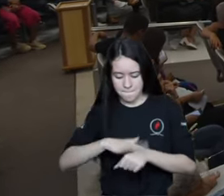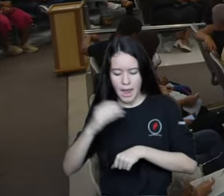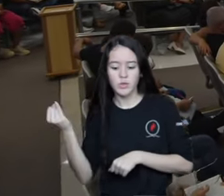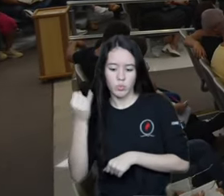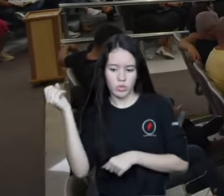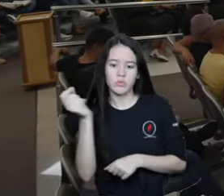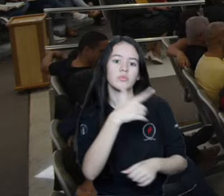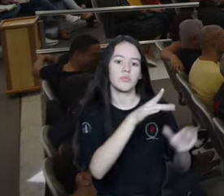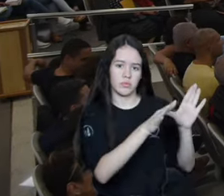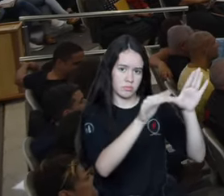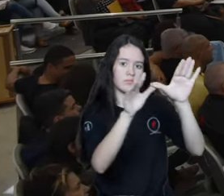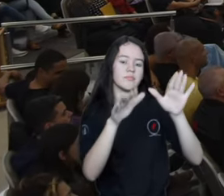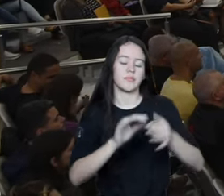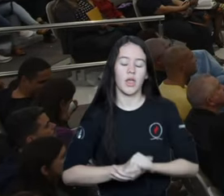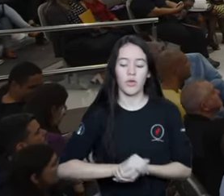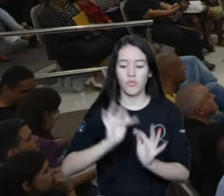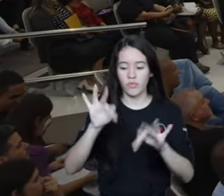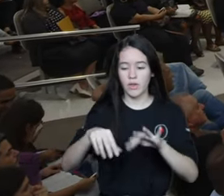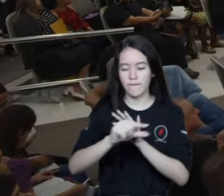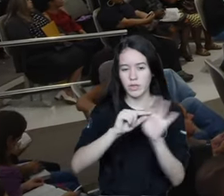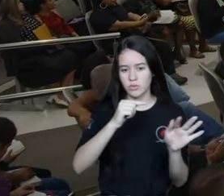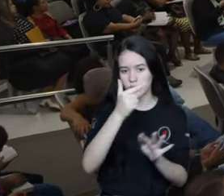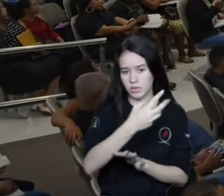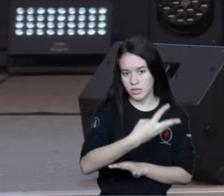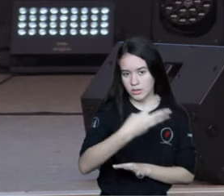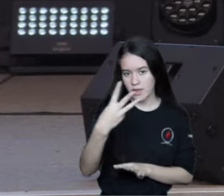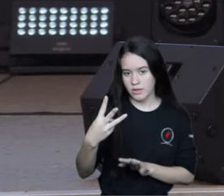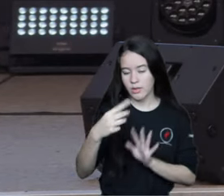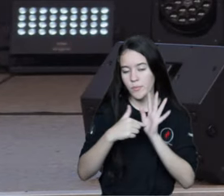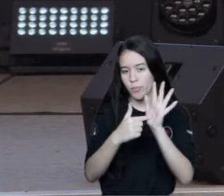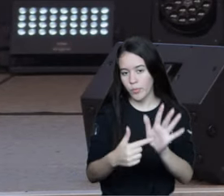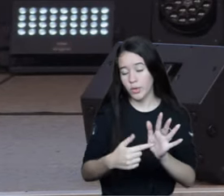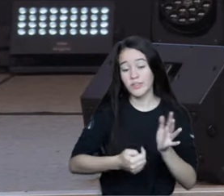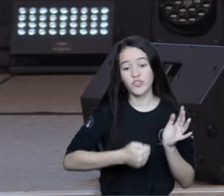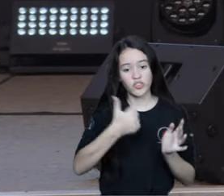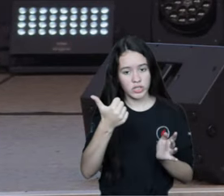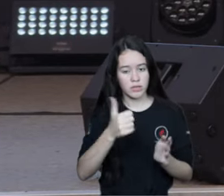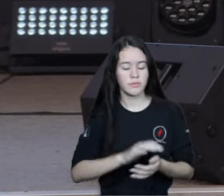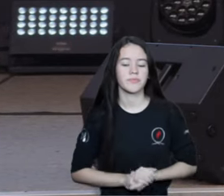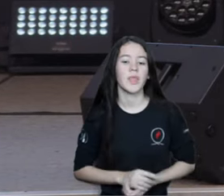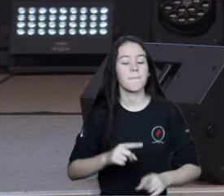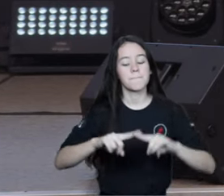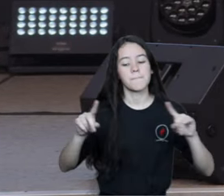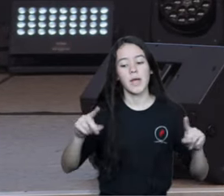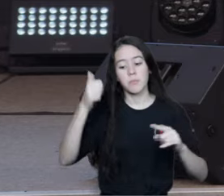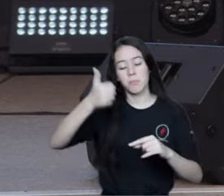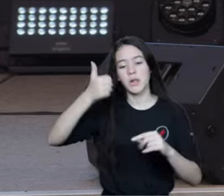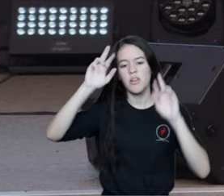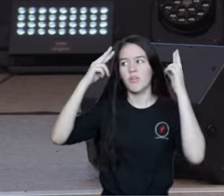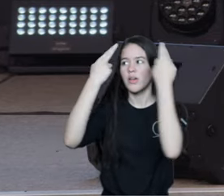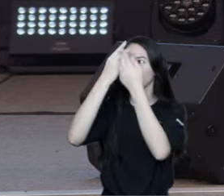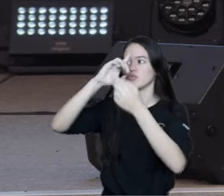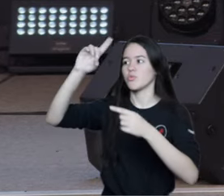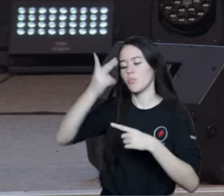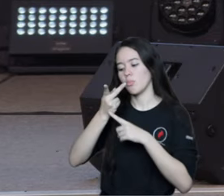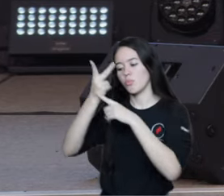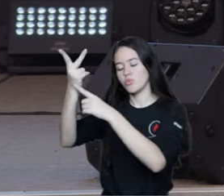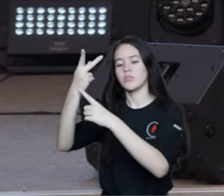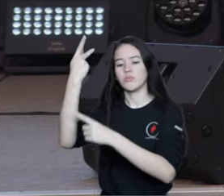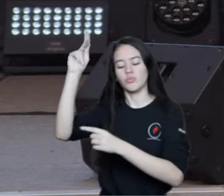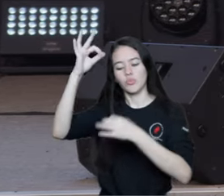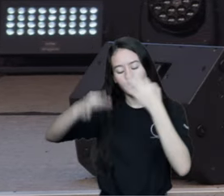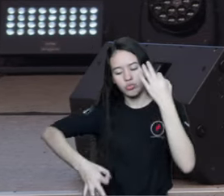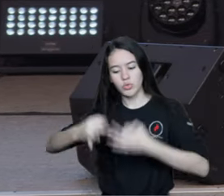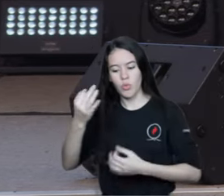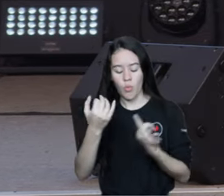elas aí no final no versículo 33 ele vai dar a dica mas Buscai primeiro o reino de Deus e